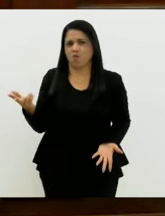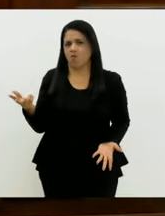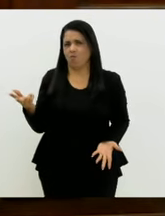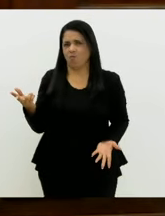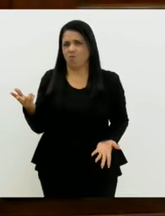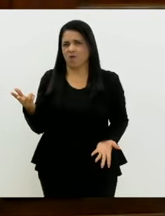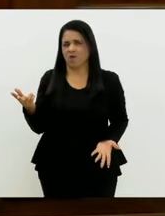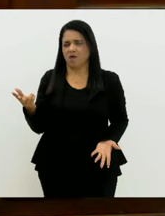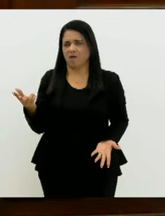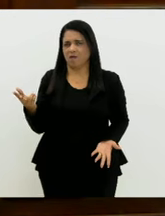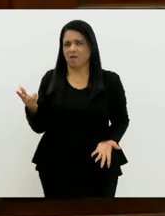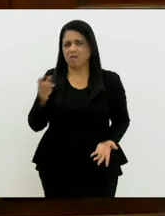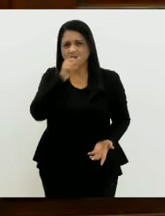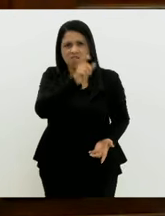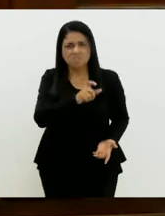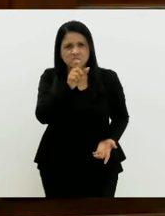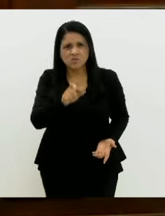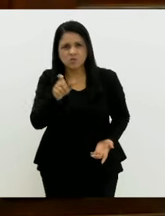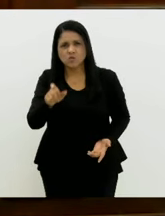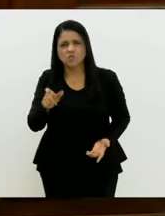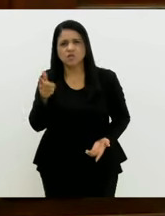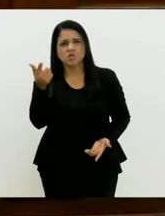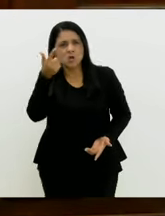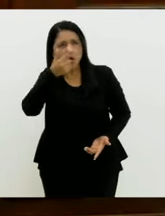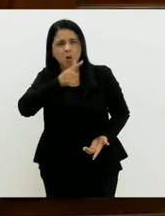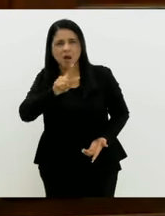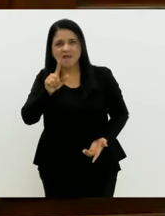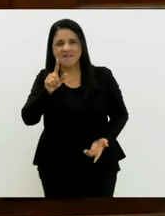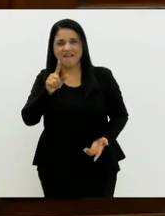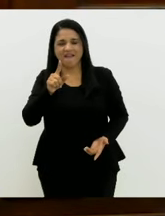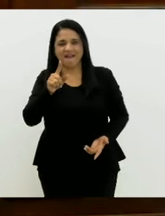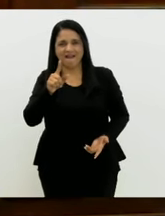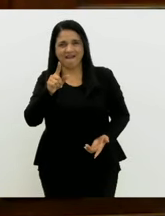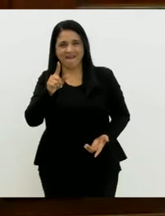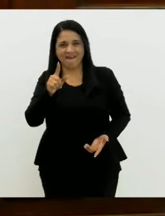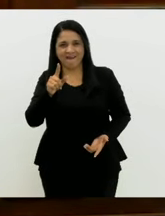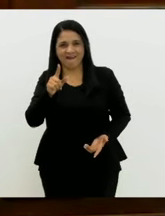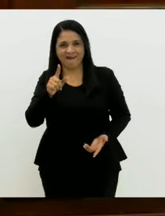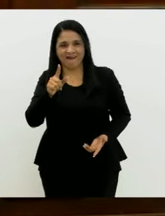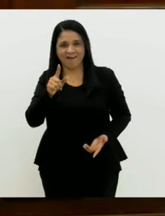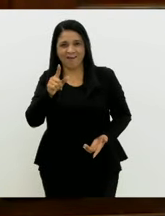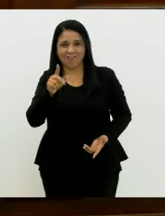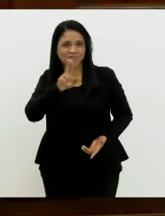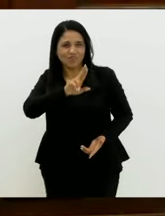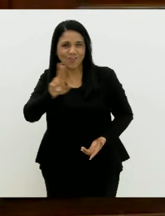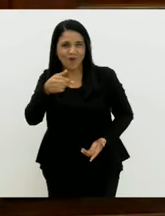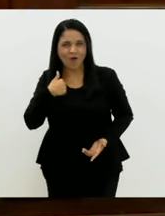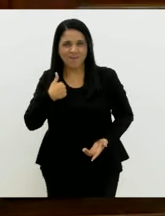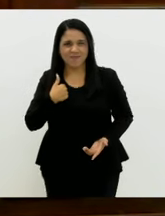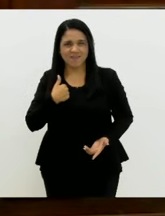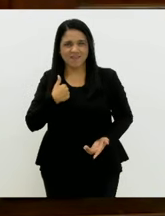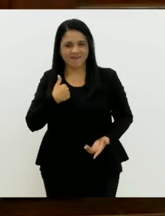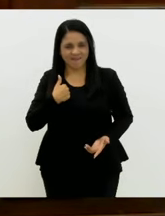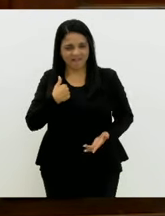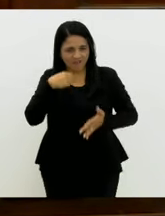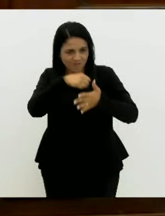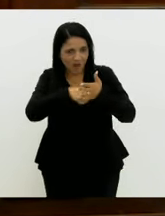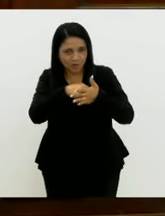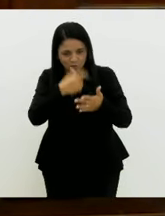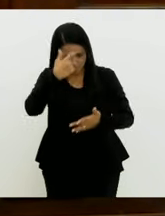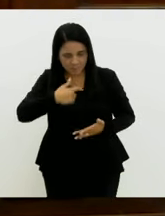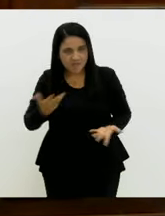pessoas quererem realmente ganhar louros na nossa luta. Mas se quiserem ombrear o nosso lado, eu acho que é muito